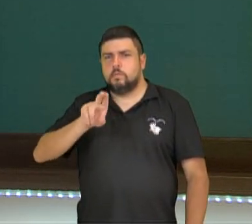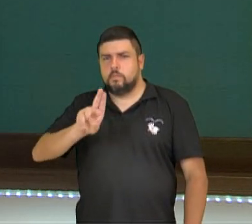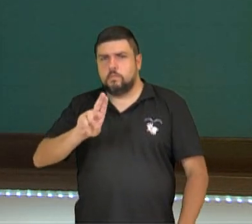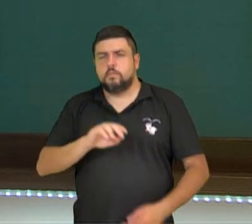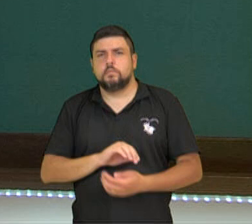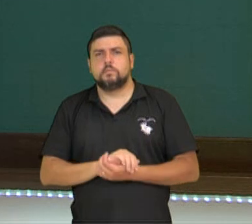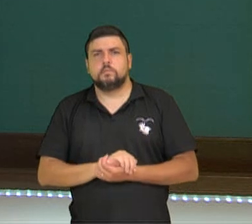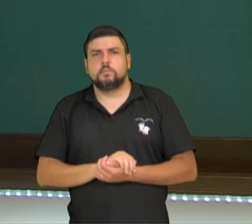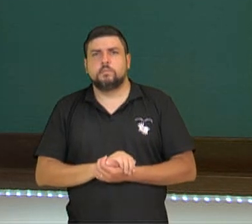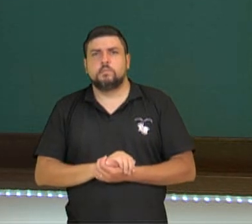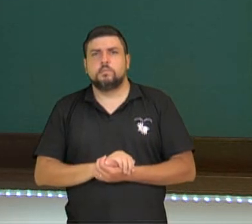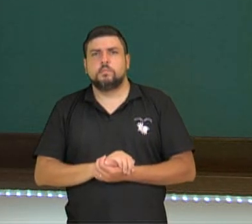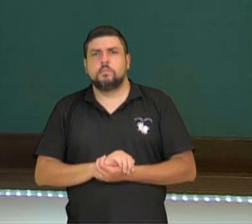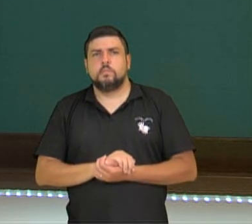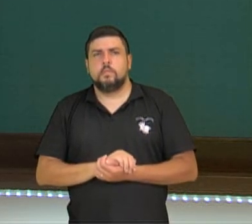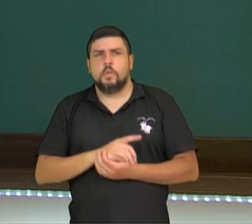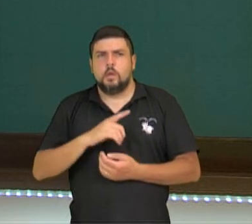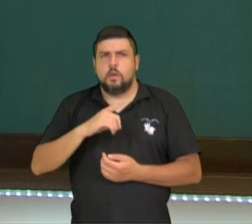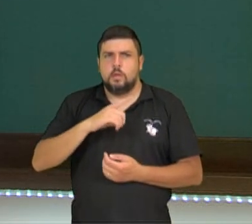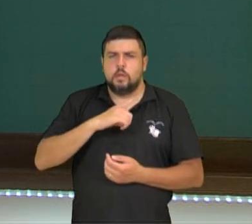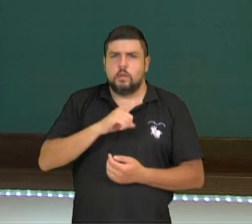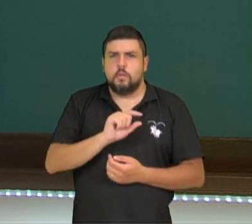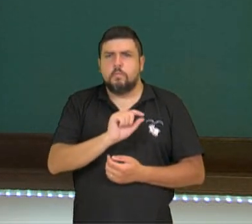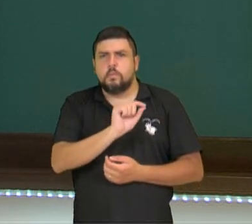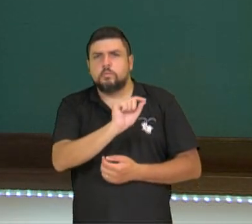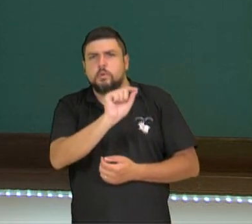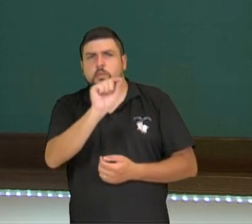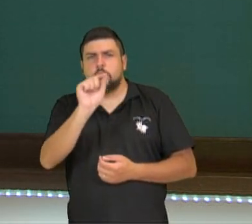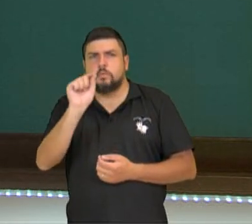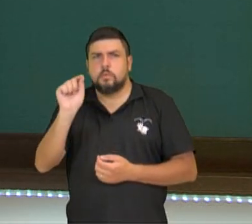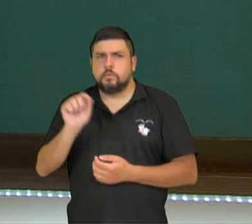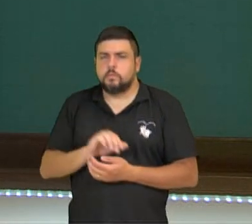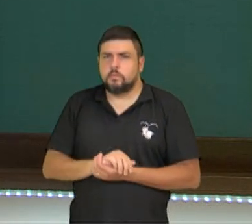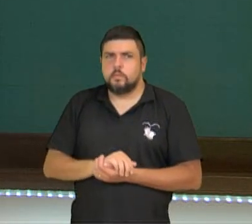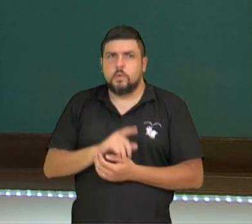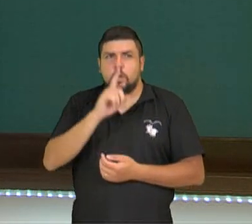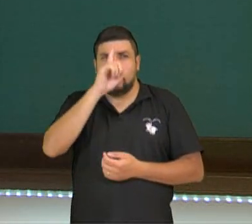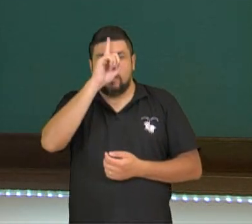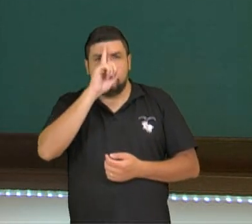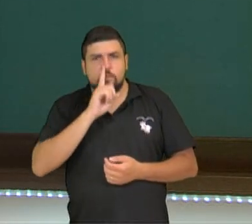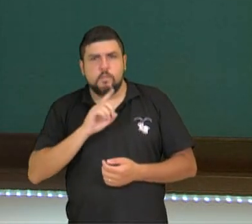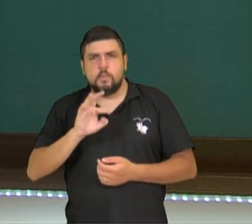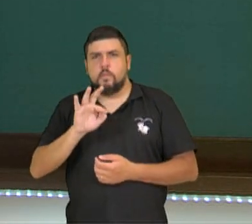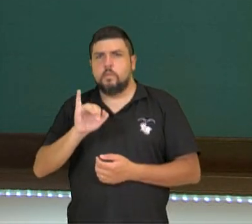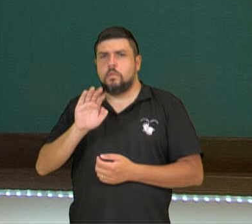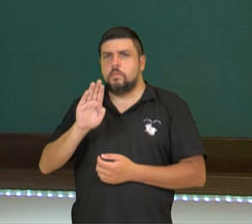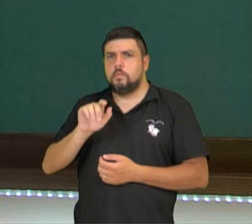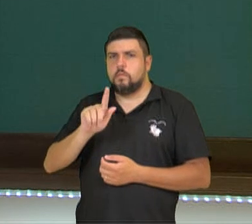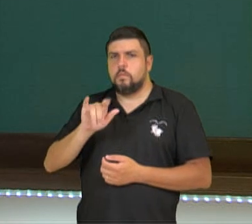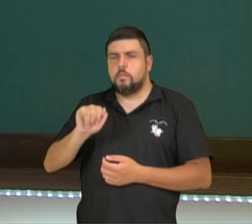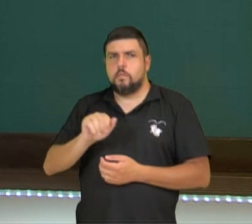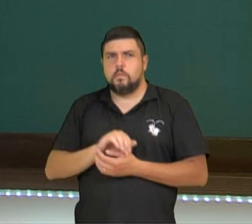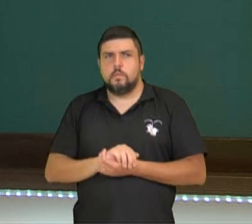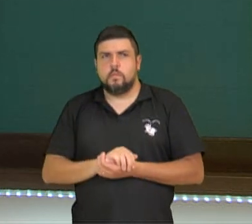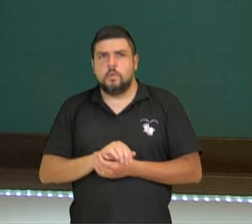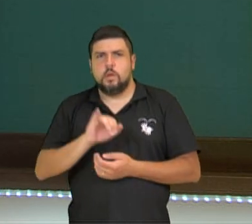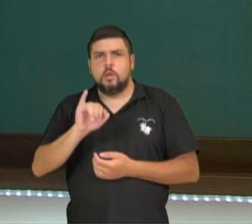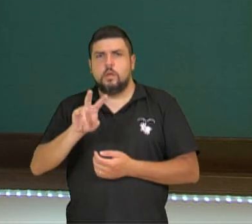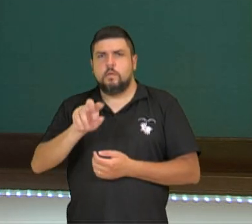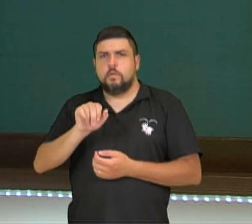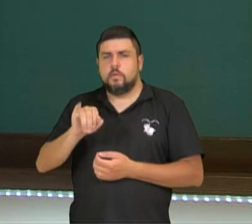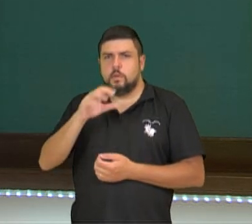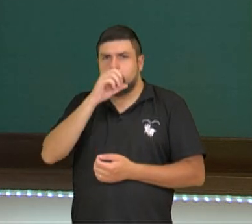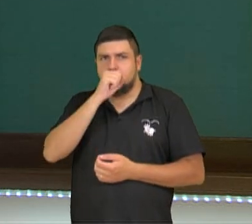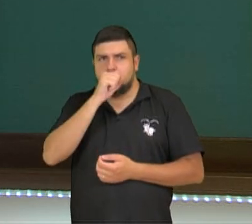vamos ter outras importantes também. A bacia hidrográfica do Rio Tibagi, do Rio Ivaí, do